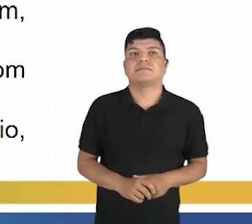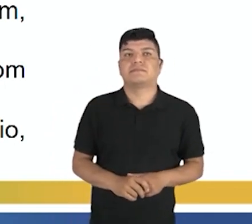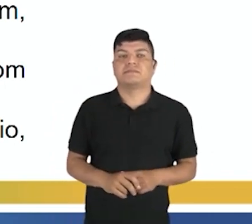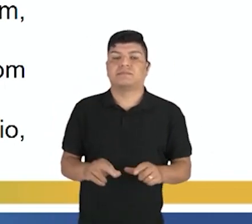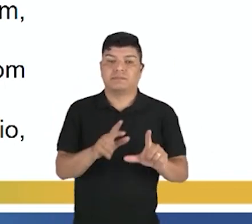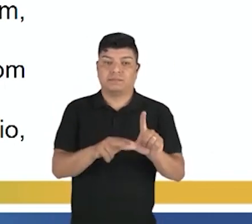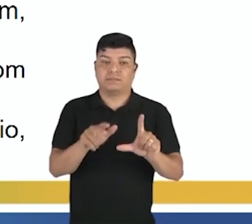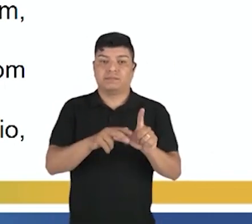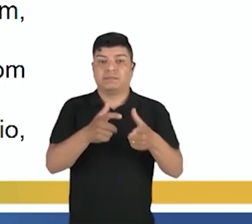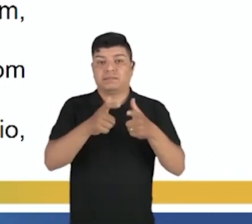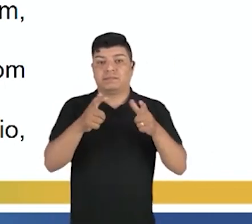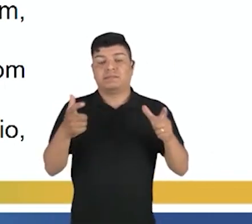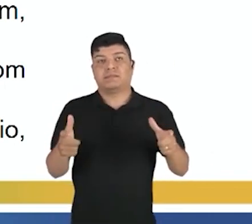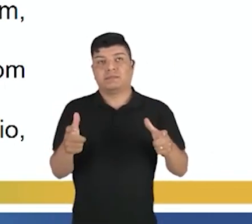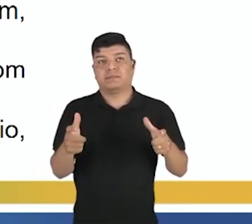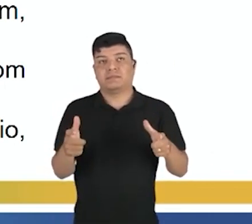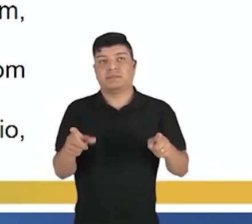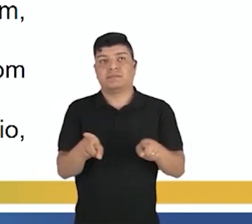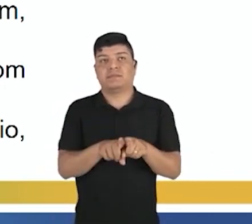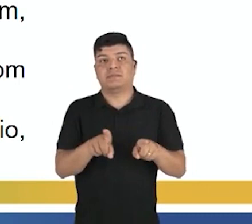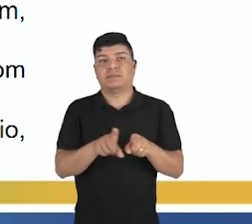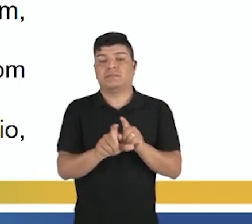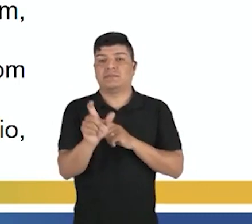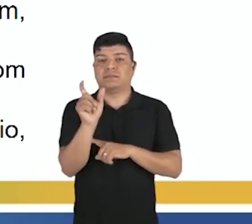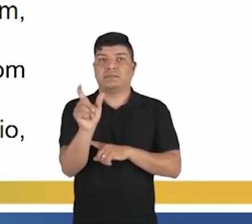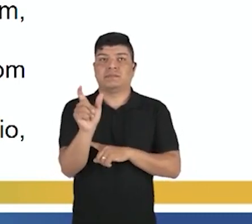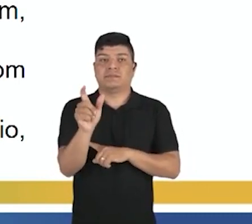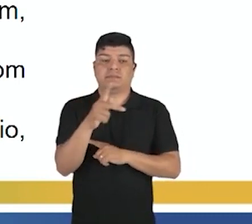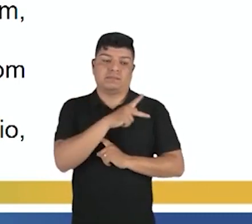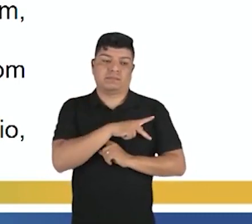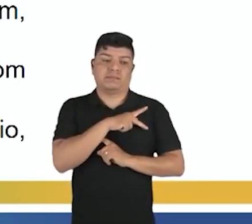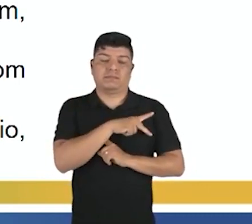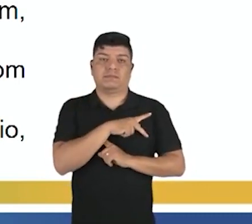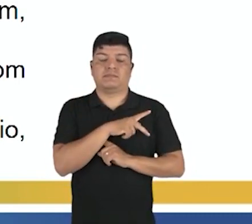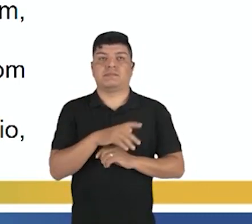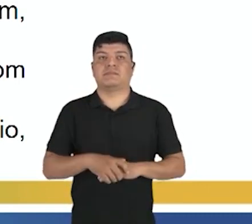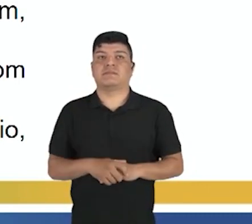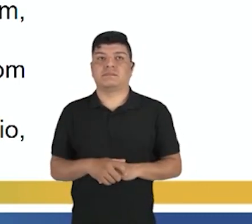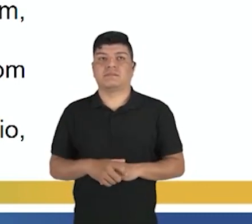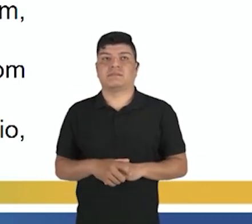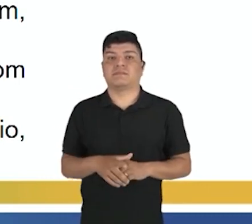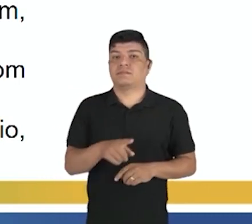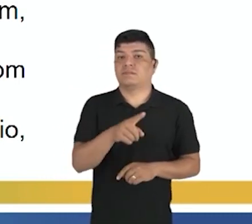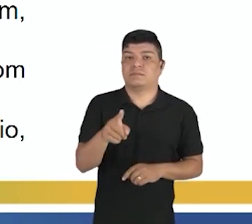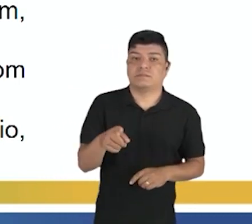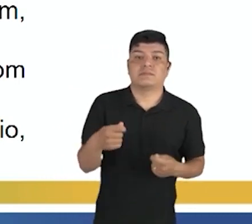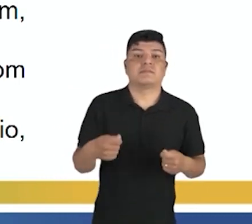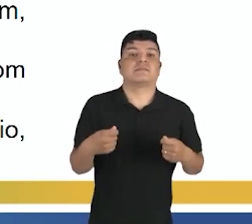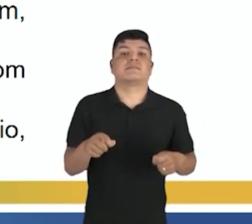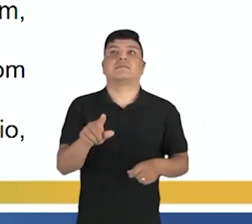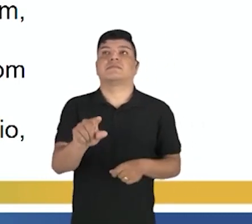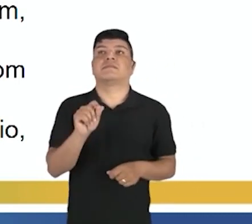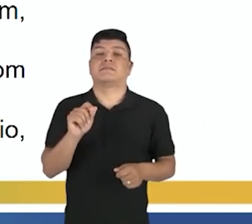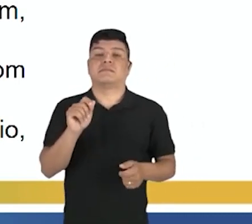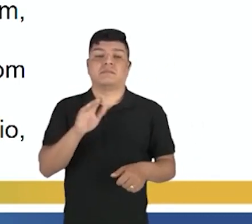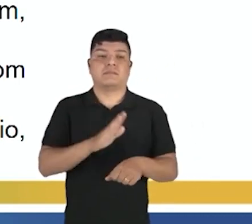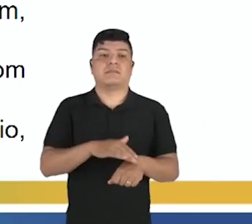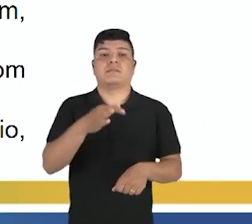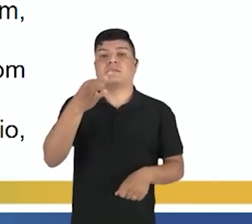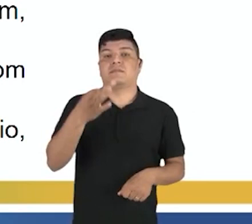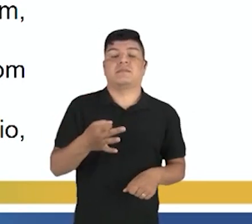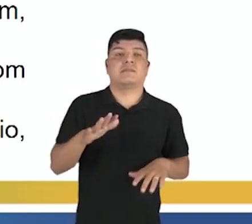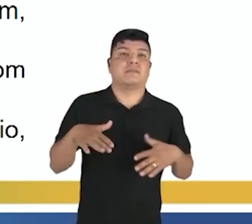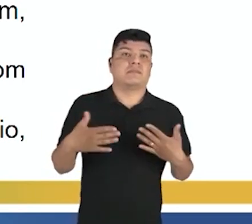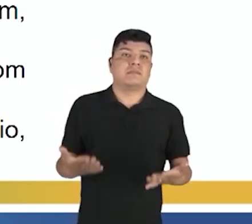as letras maiúsculas e sobre a palavra Palmeiras. E aí você deveria marcar a mais adequada, né?